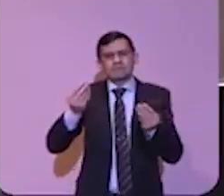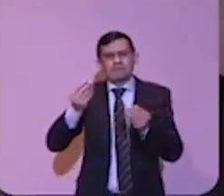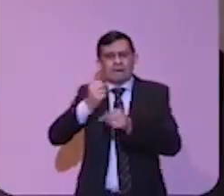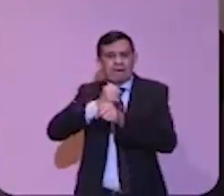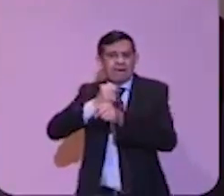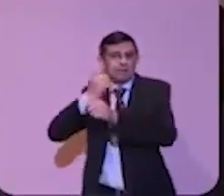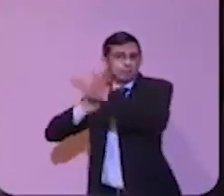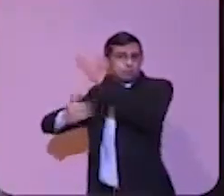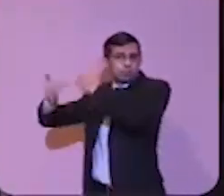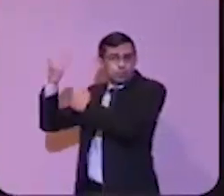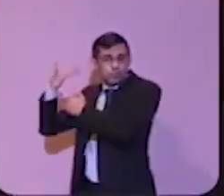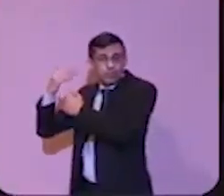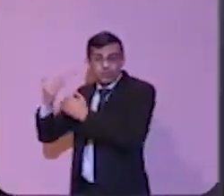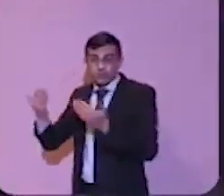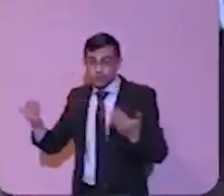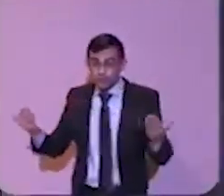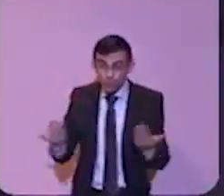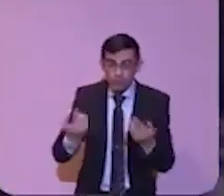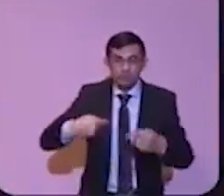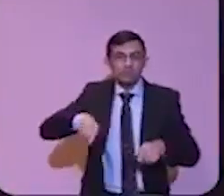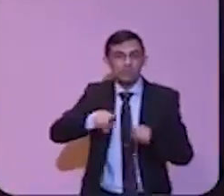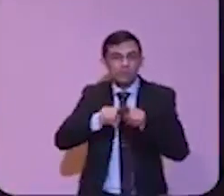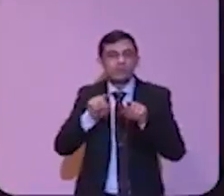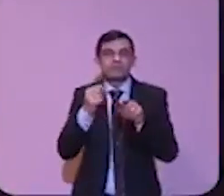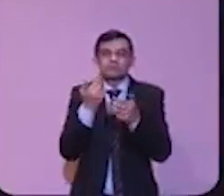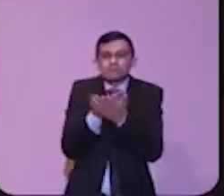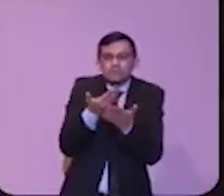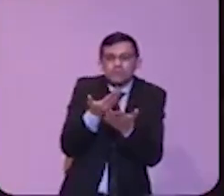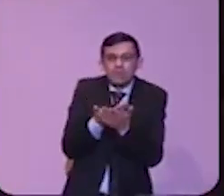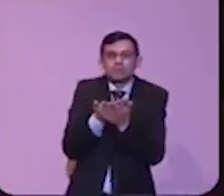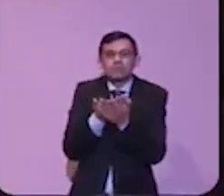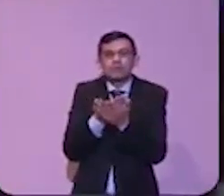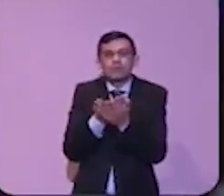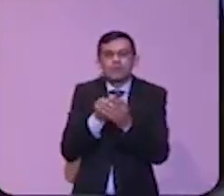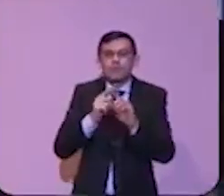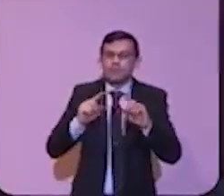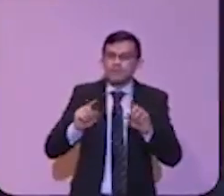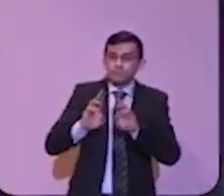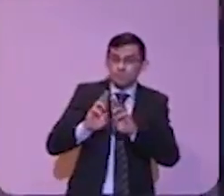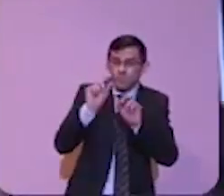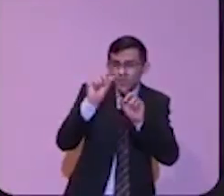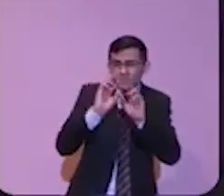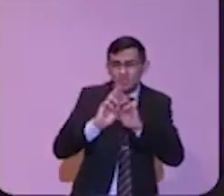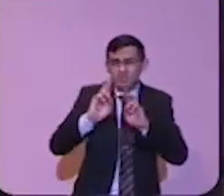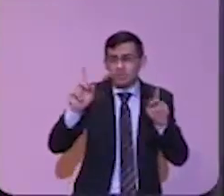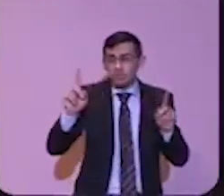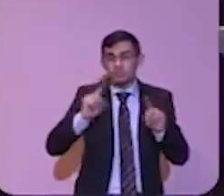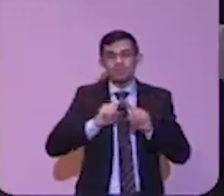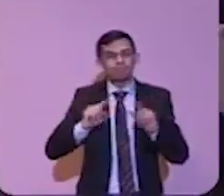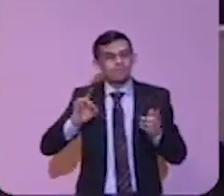atrás, repetida hoje de uma forma um pouco diferente, mas que